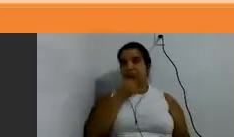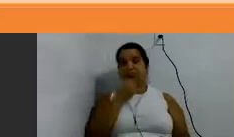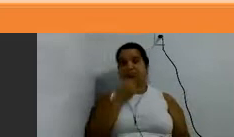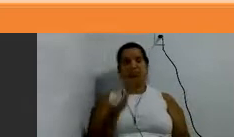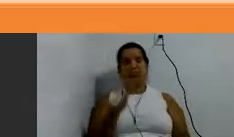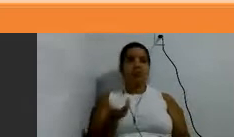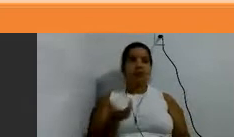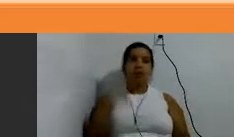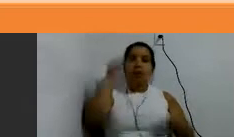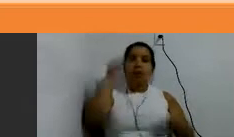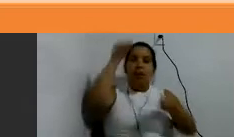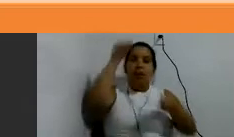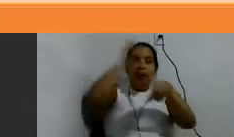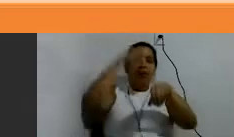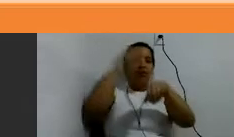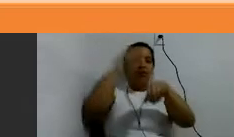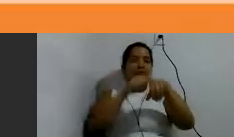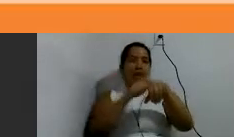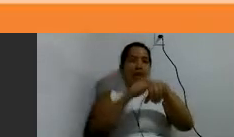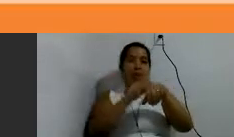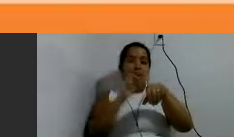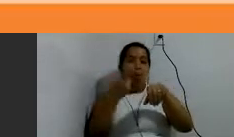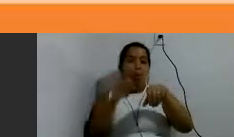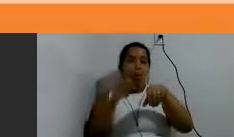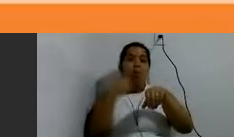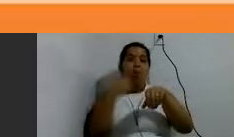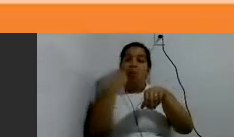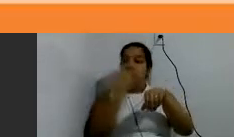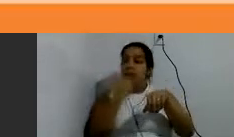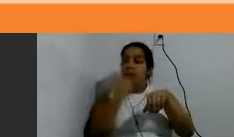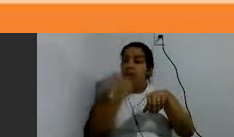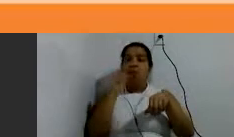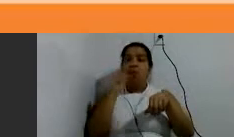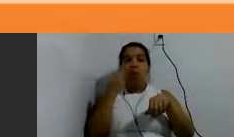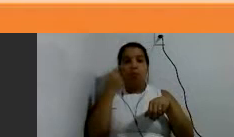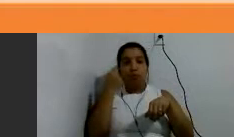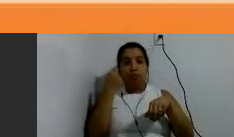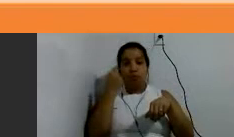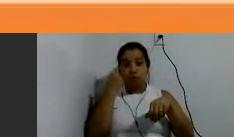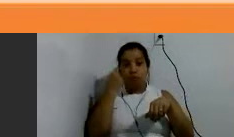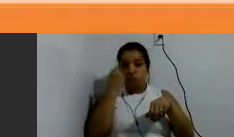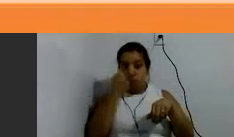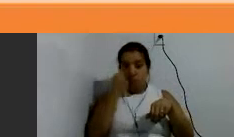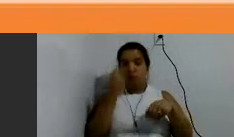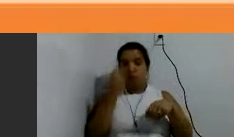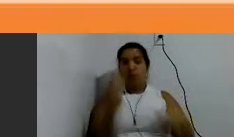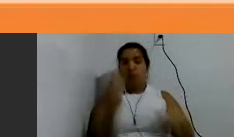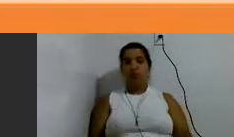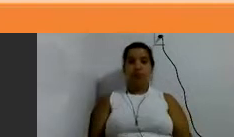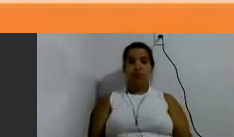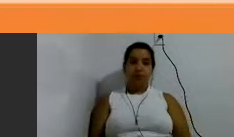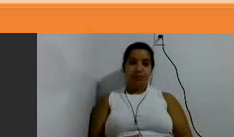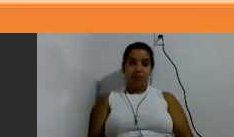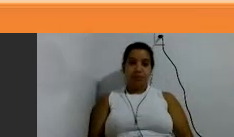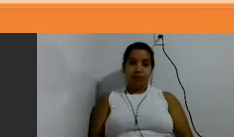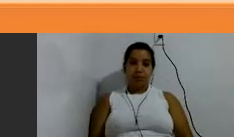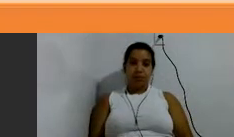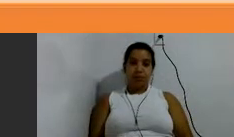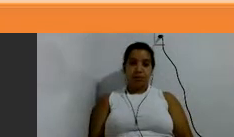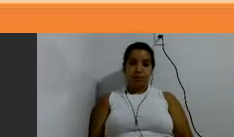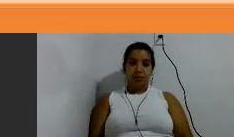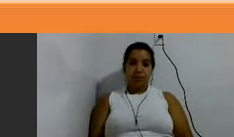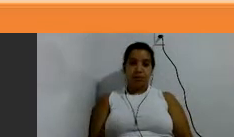cai uma gotinha na nossa pele, ou então na mucosa oral, ou nos olhos. E a autoinoculação seria se a gente